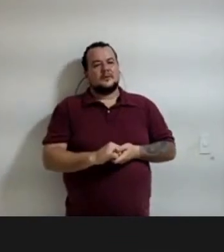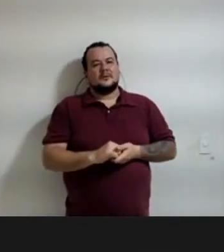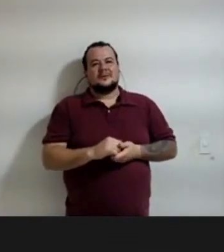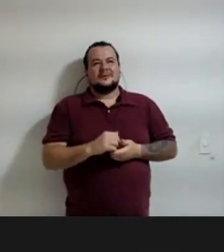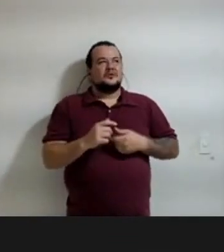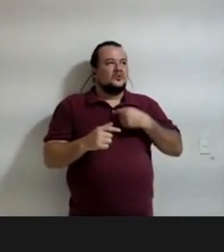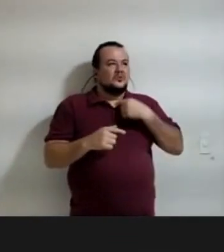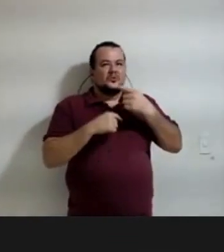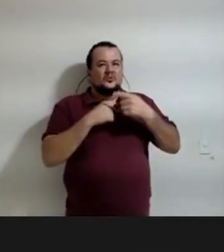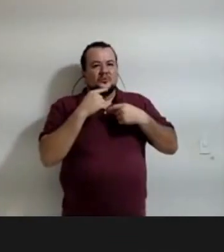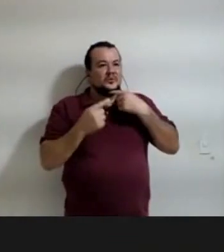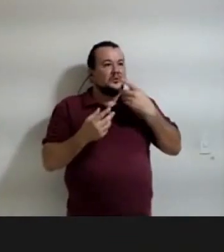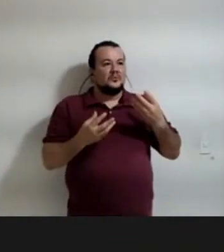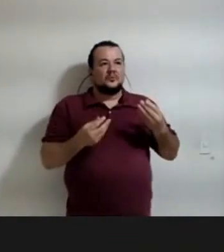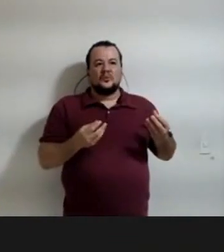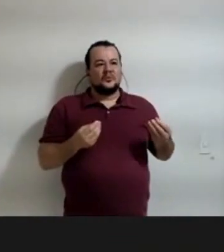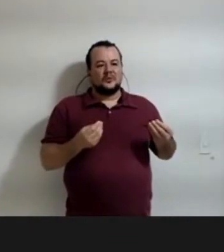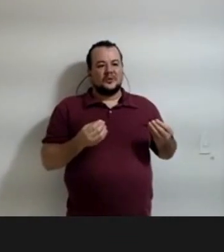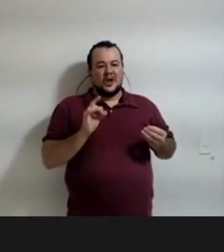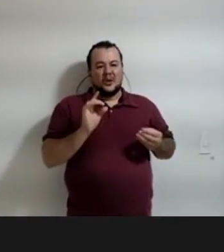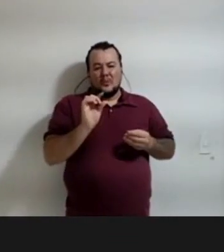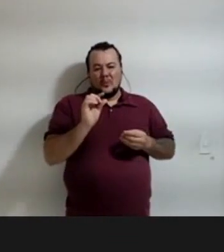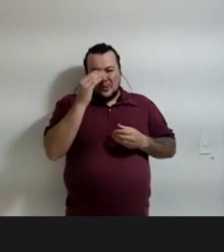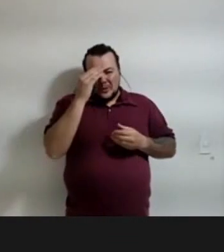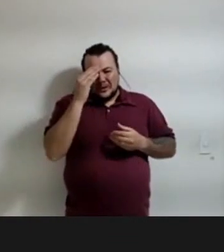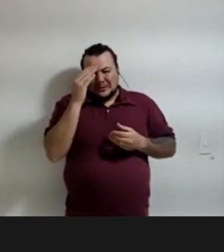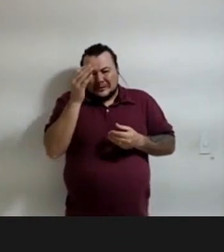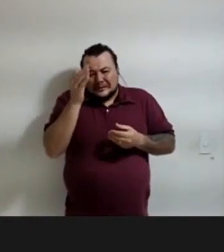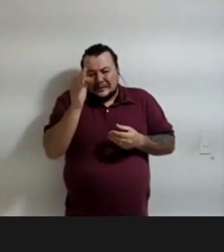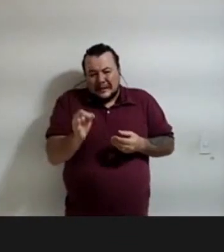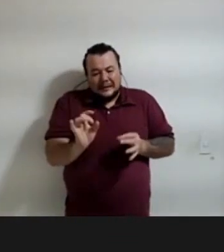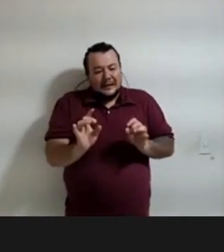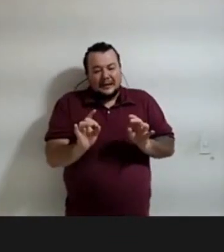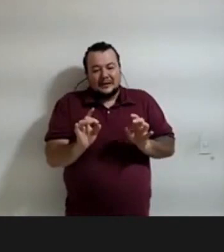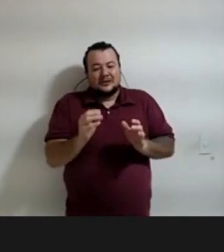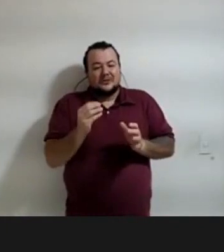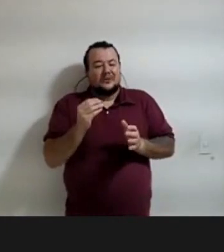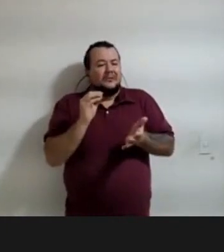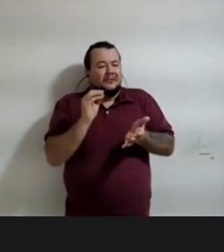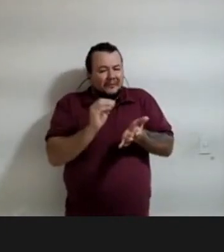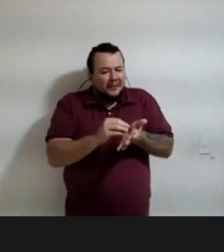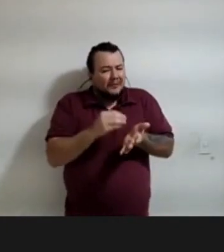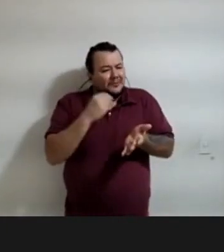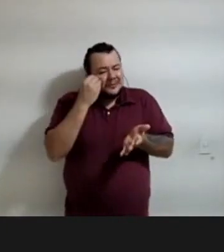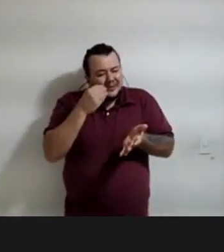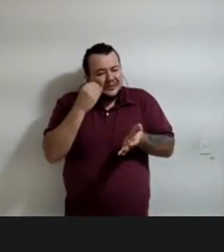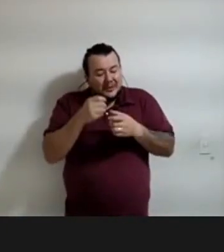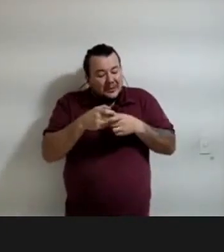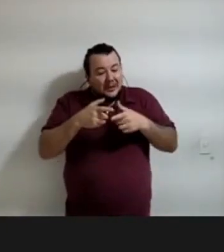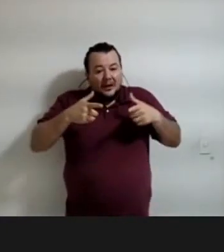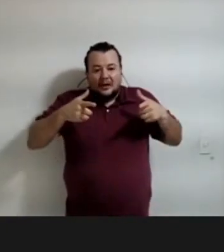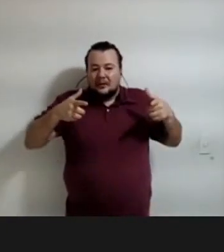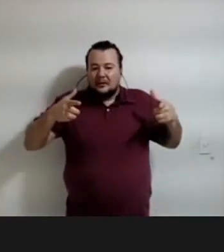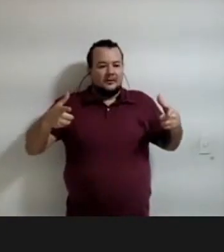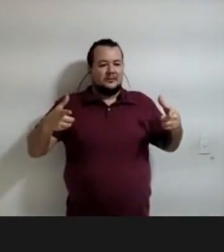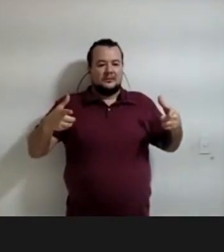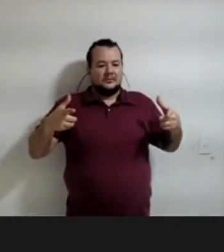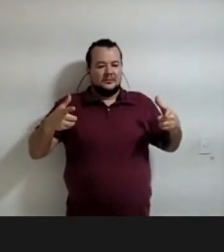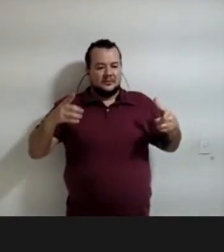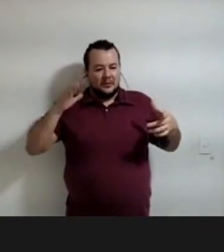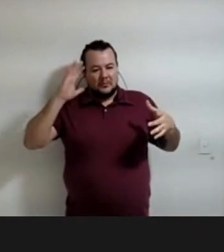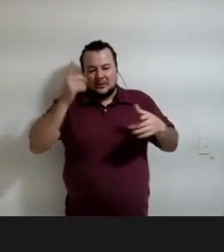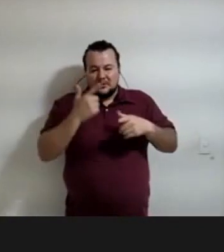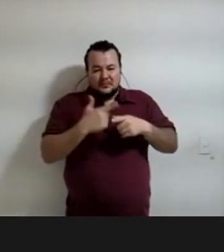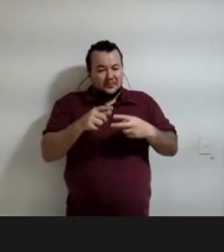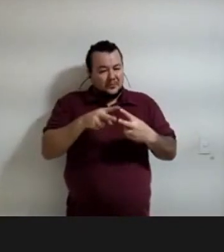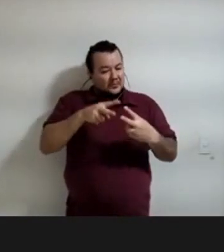única certeza que a gente tinha é que a nossa falta de experiência era ampla para encarar esse mundo de eventos virtuais.